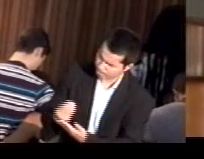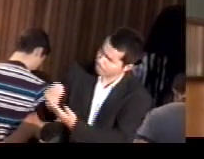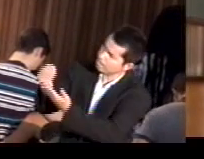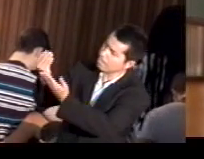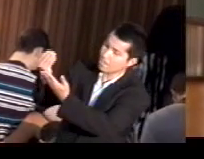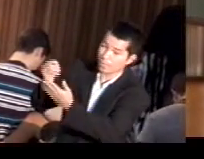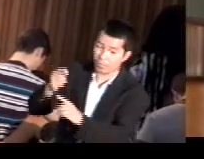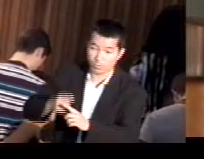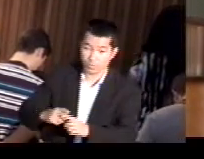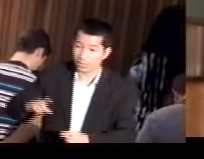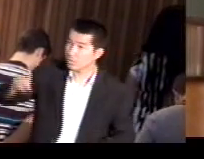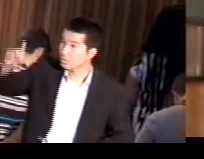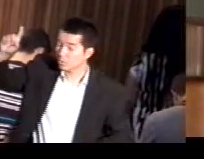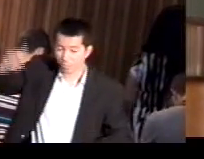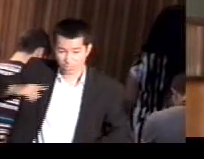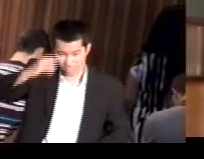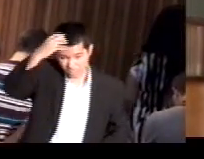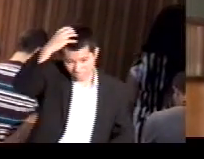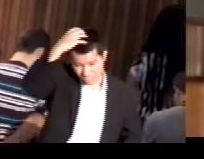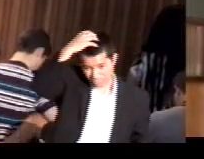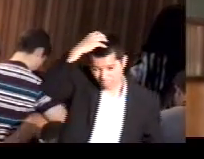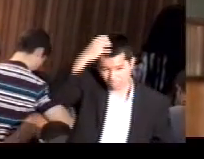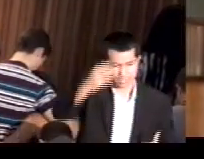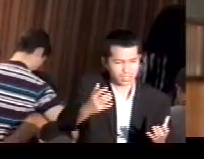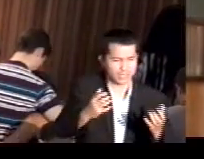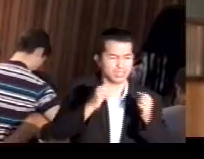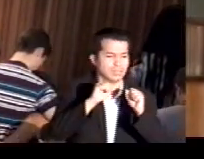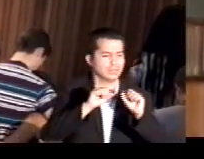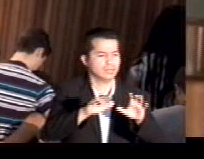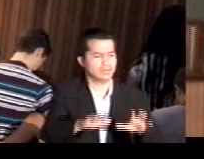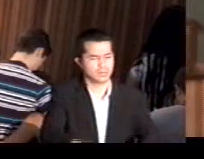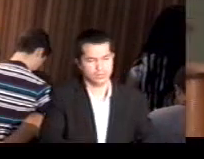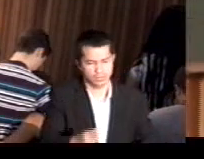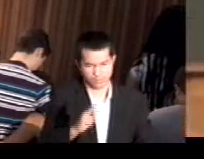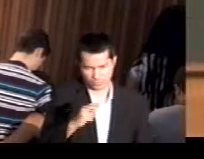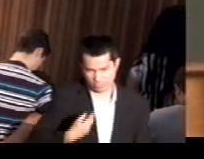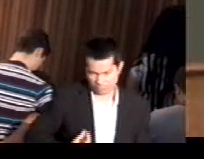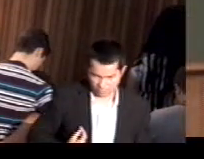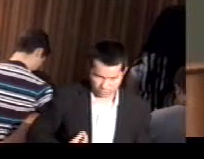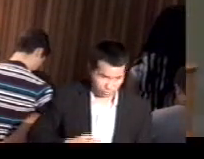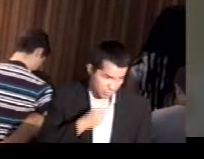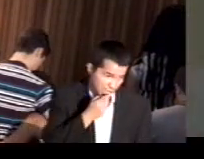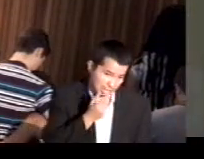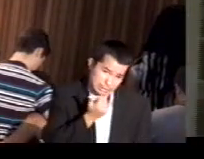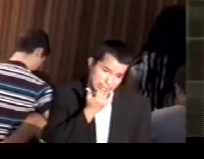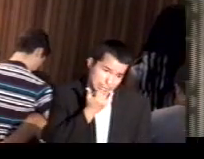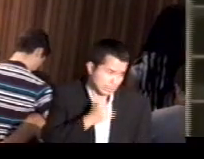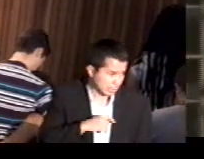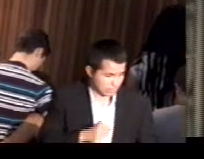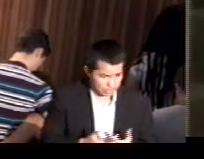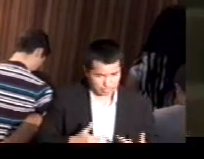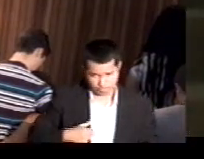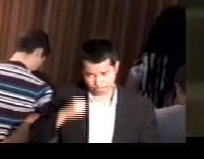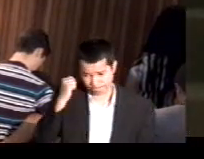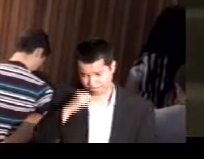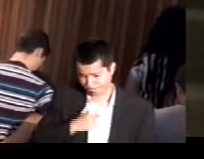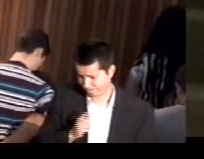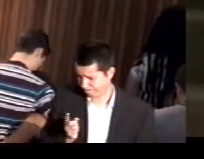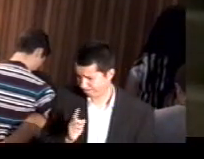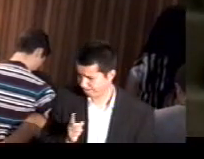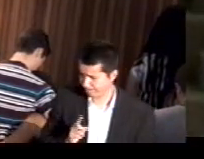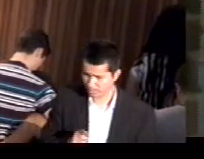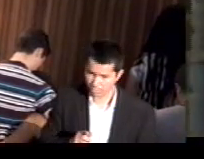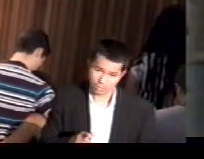nós. Mas pastor, tem coisas que eu não consigo. A gente dá os passos de fé que